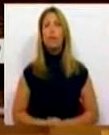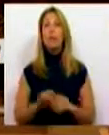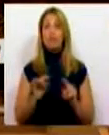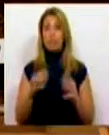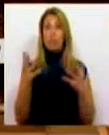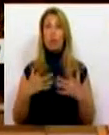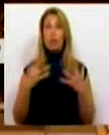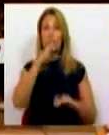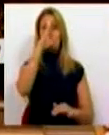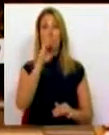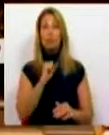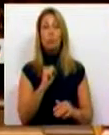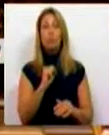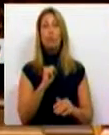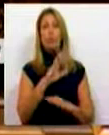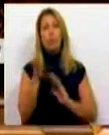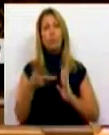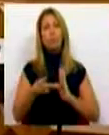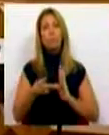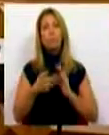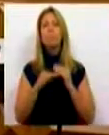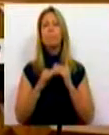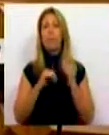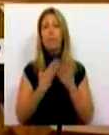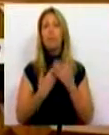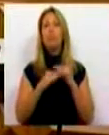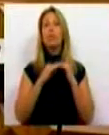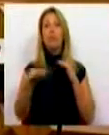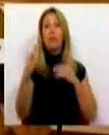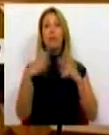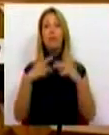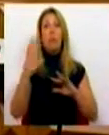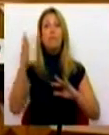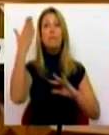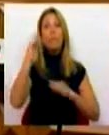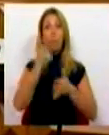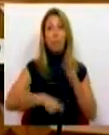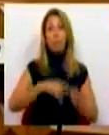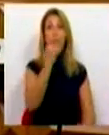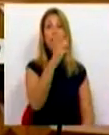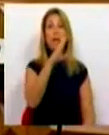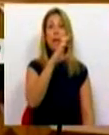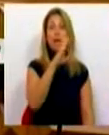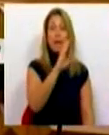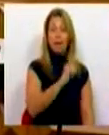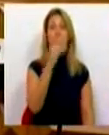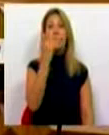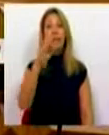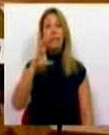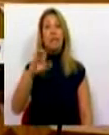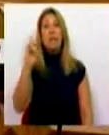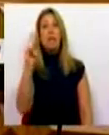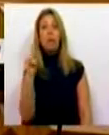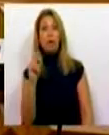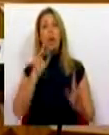Este Orçamento de Estado introduz uma estabilidade fiscal dos principais impostos IRS, IRC e IVA, e depois temos os